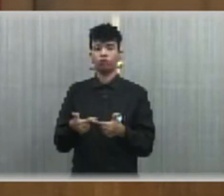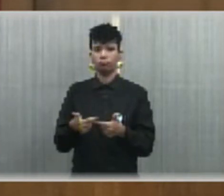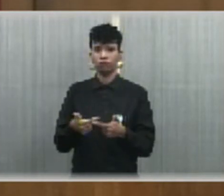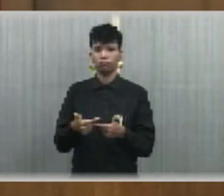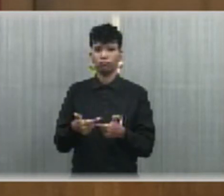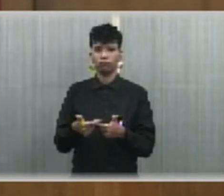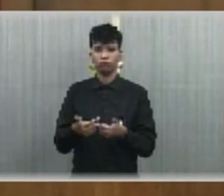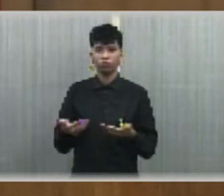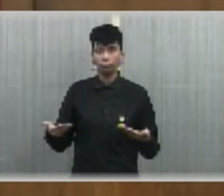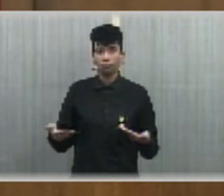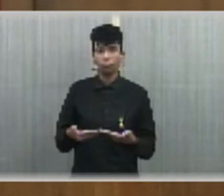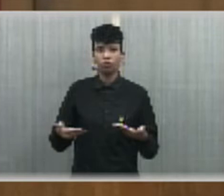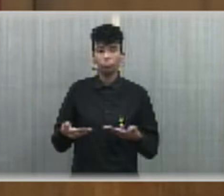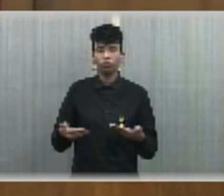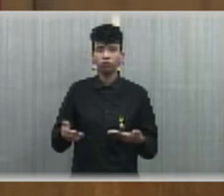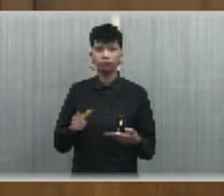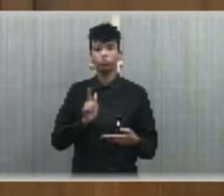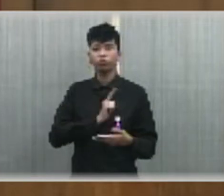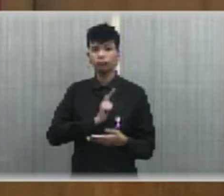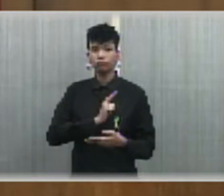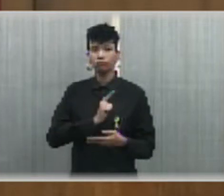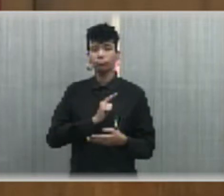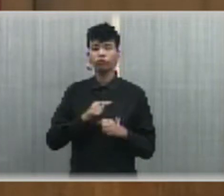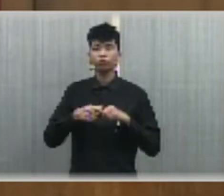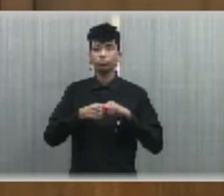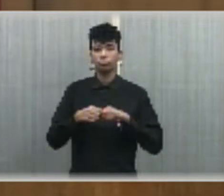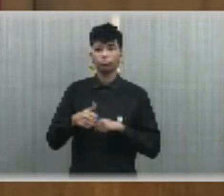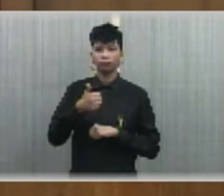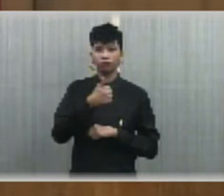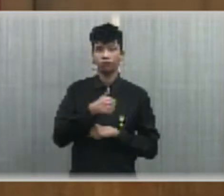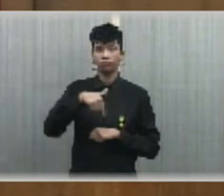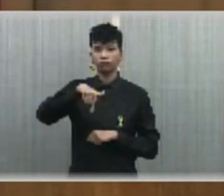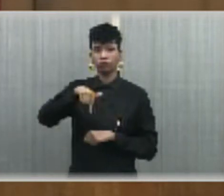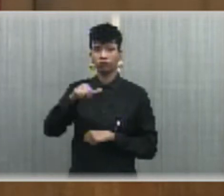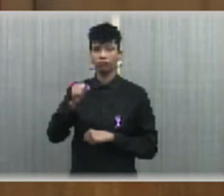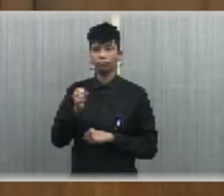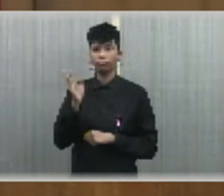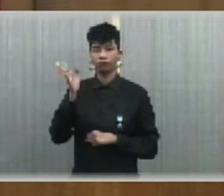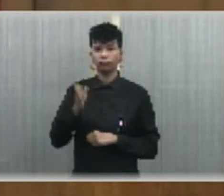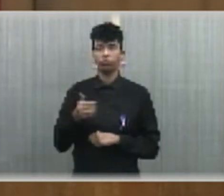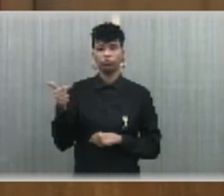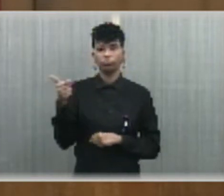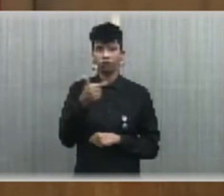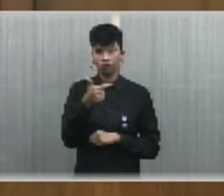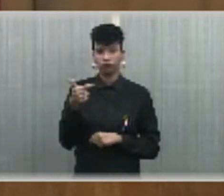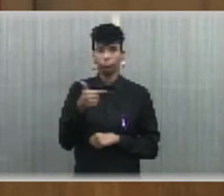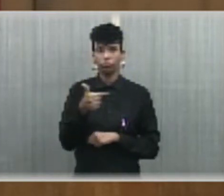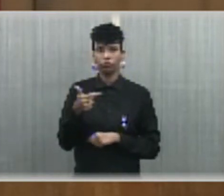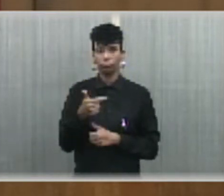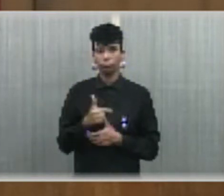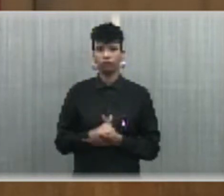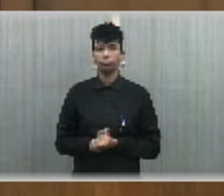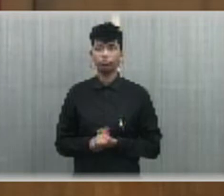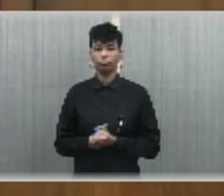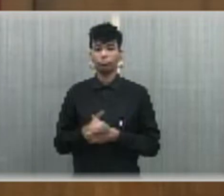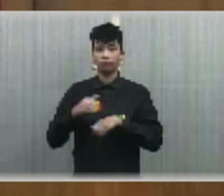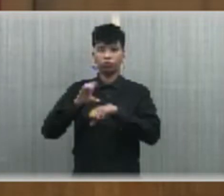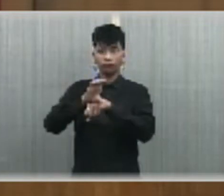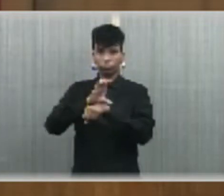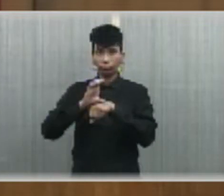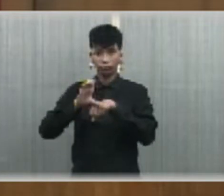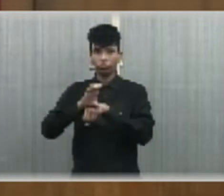em atendimento ao disposto no artigo 178, parágrafo 2º, da